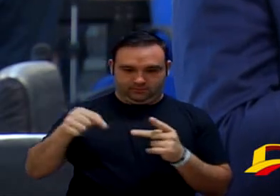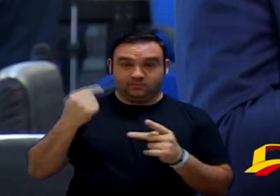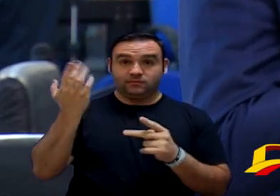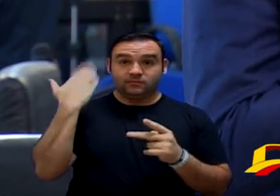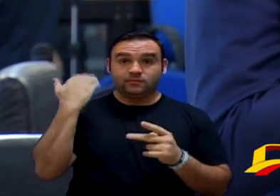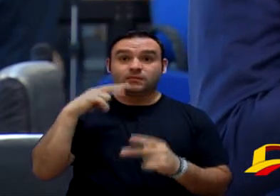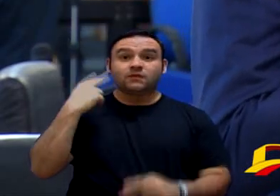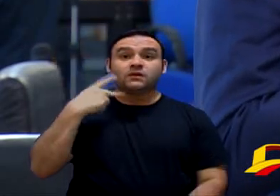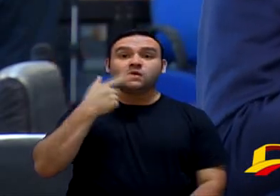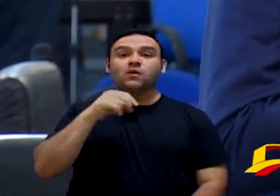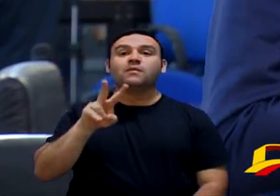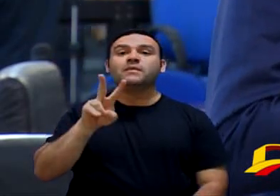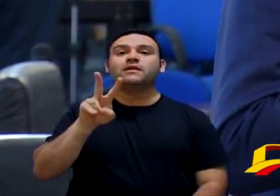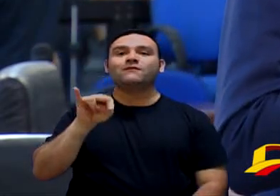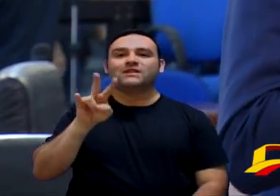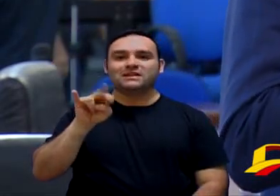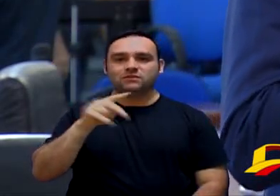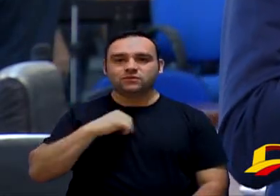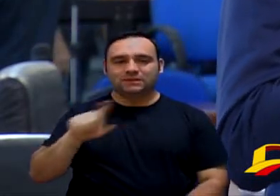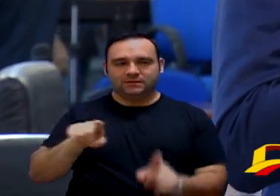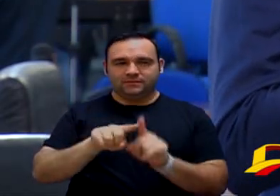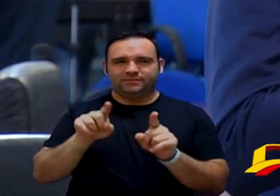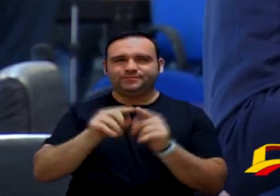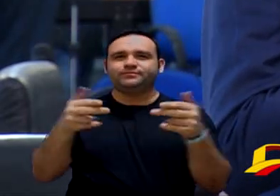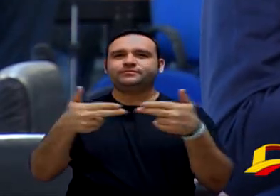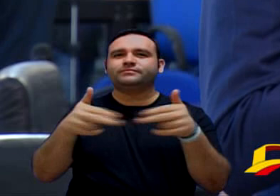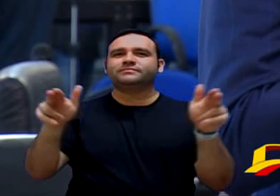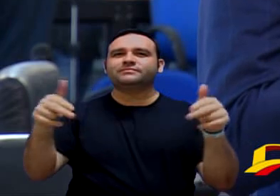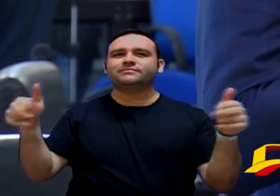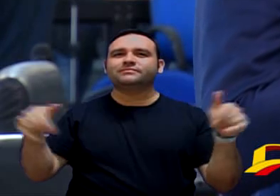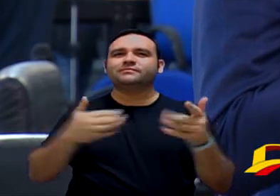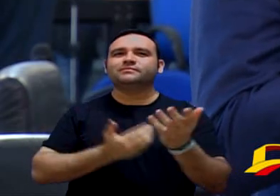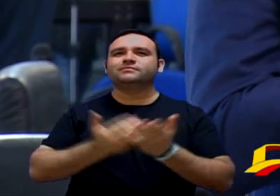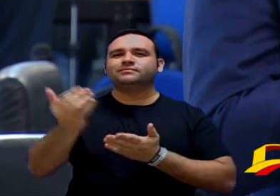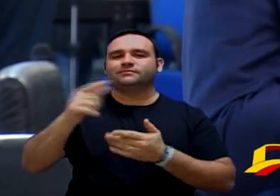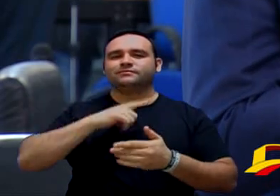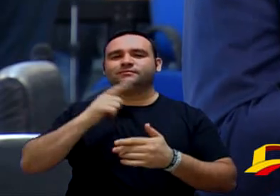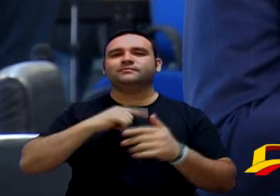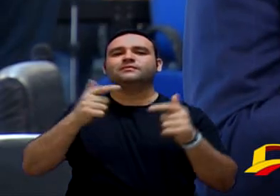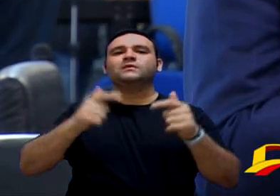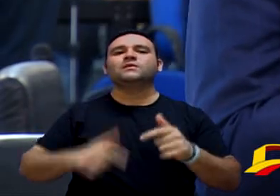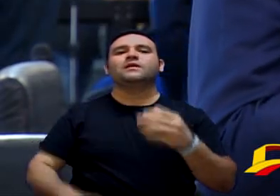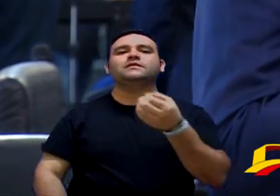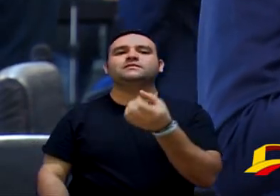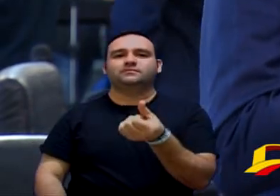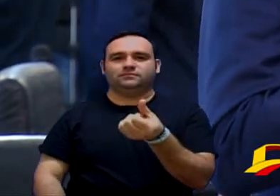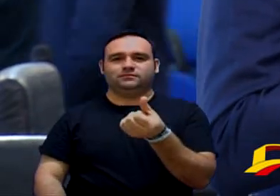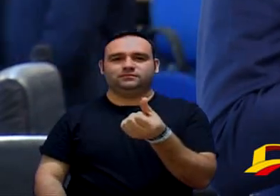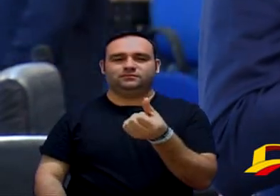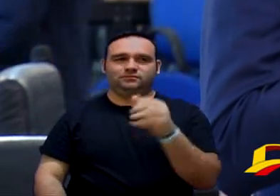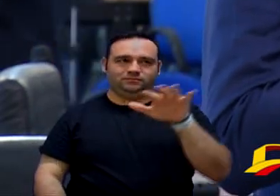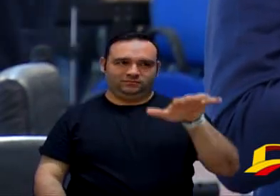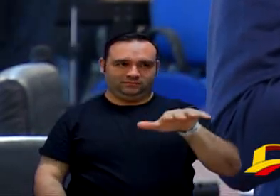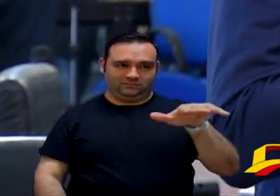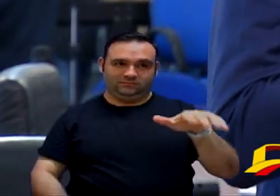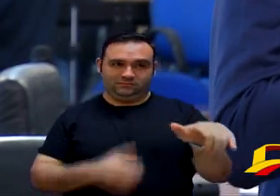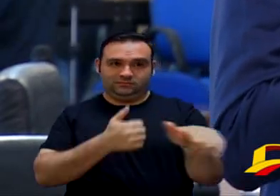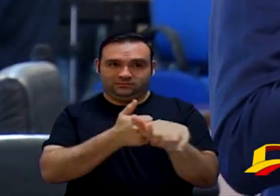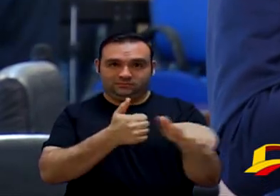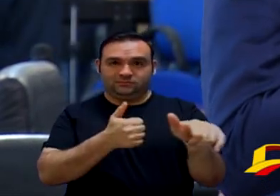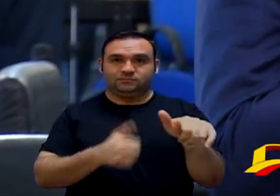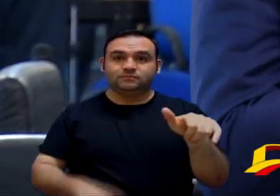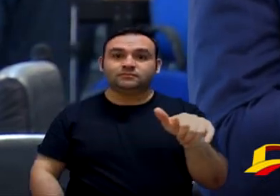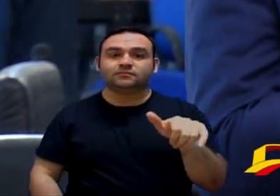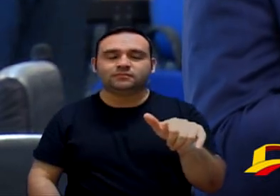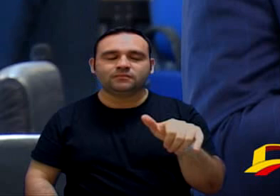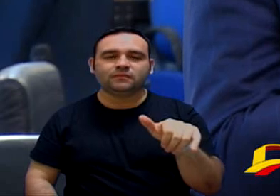o vereador White teve acompanhando a inauguração no Barcelona parado alto ali parada